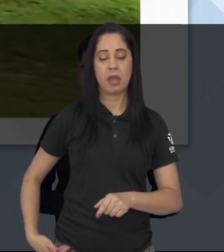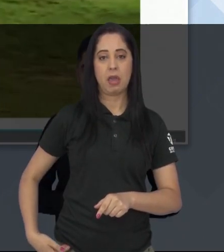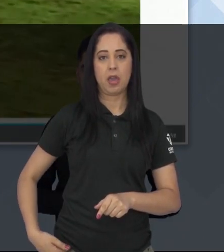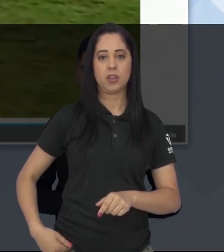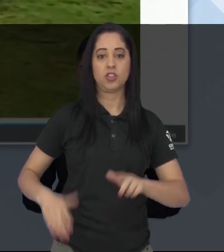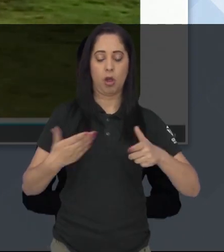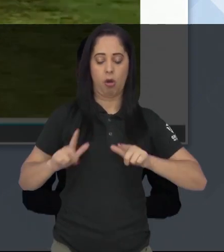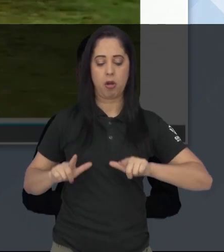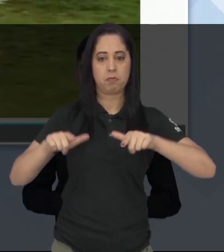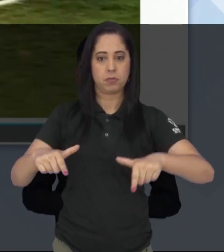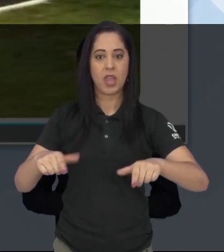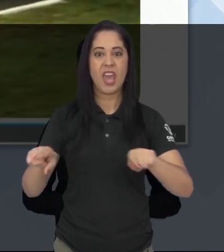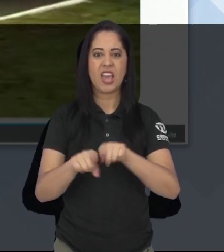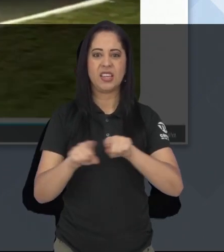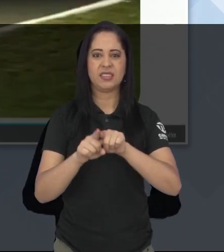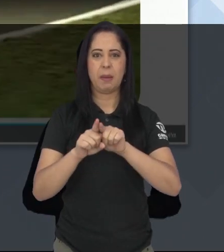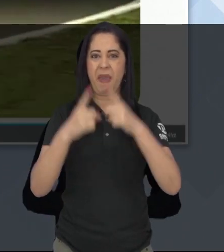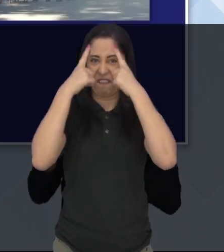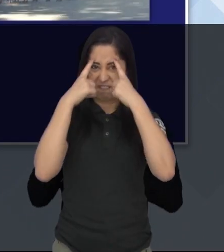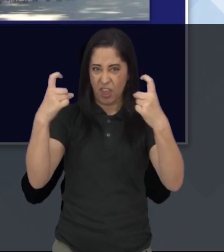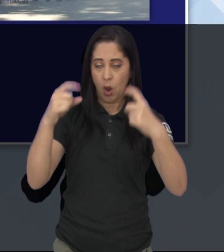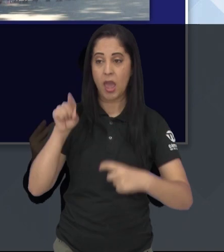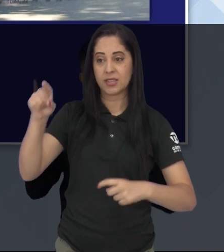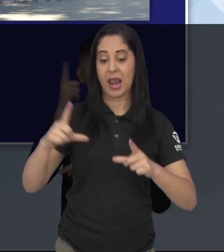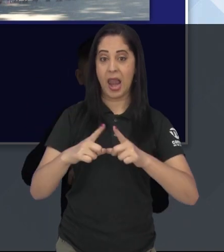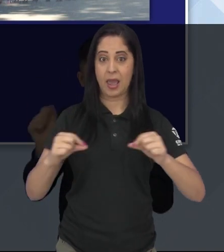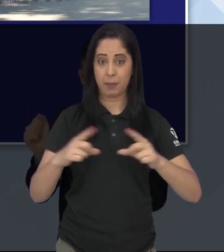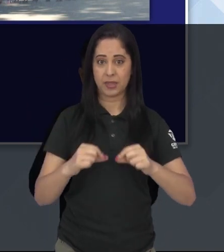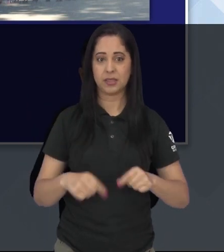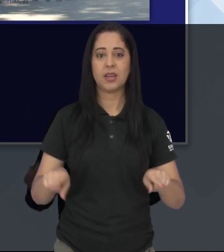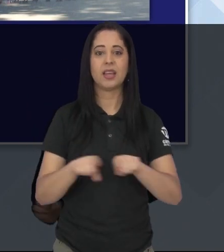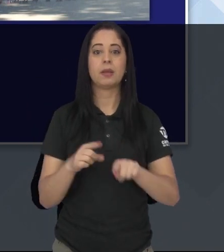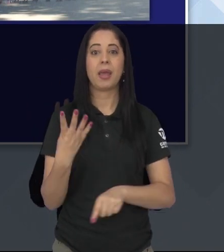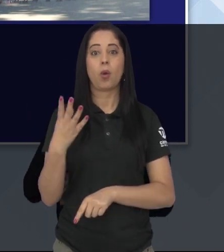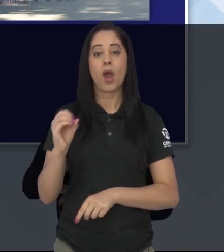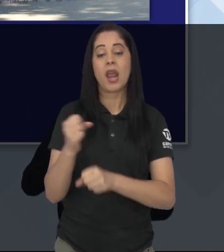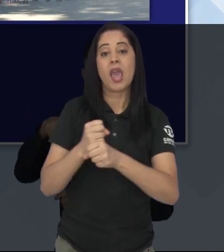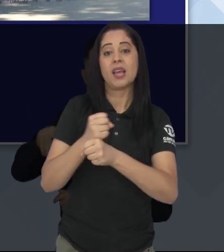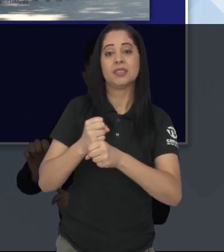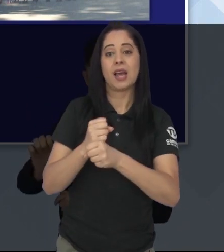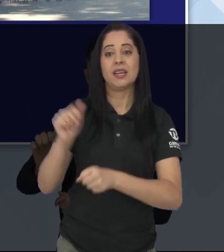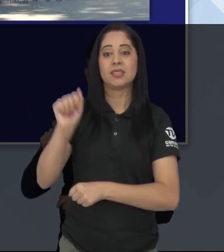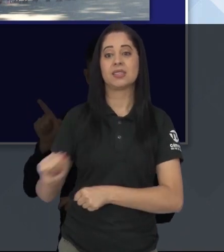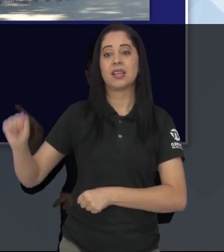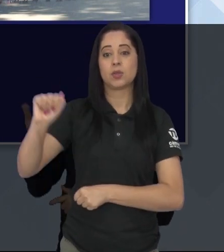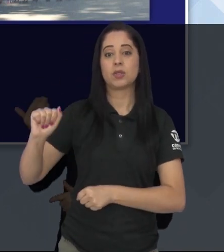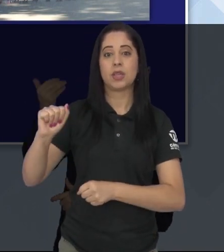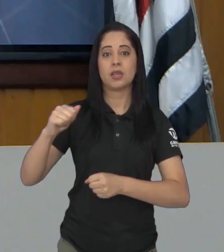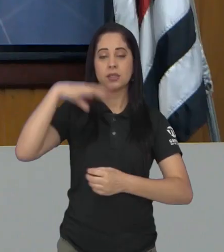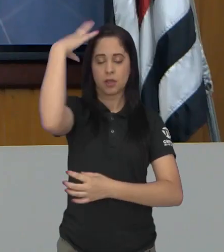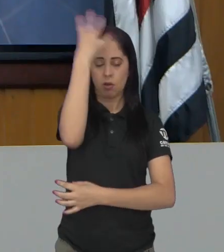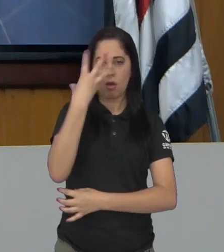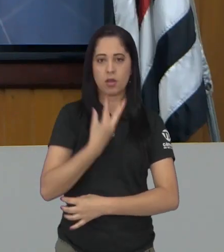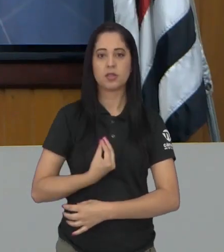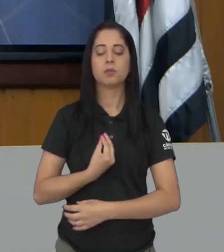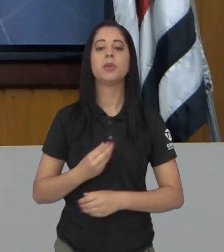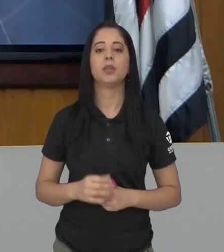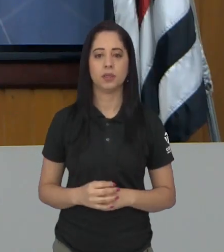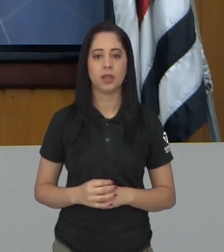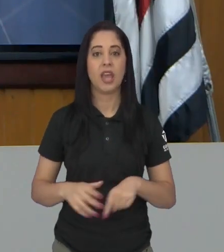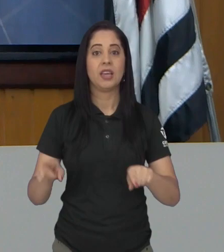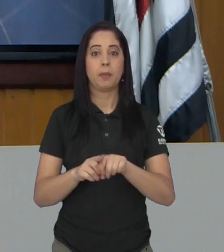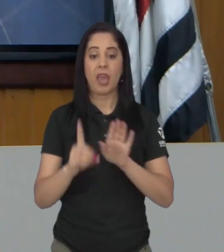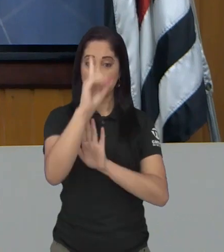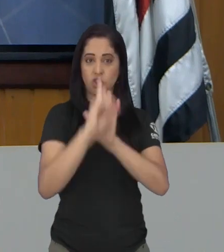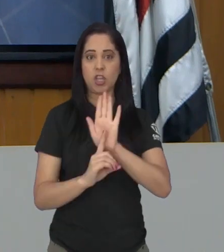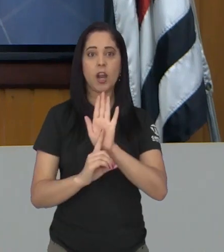e as manifestações violentas em Brasília, além dos 40 anos da AME, a Associação Maternal Espírita, e a defesa dos